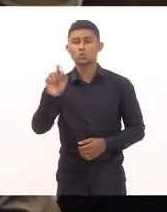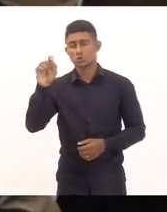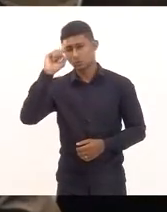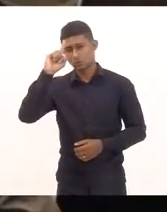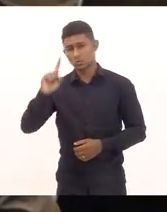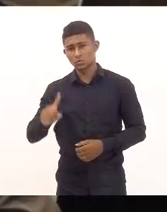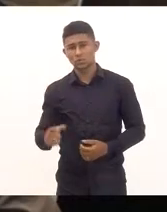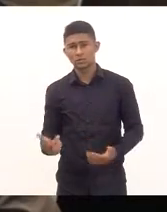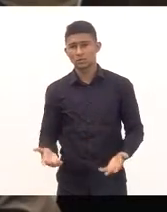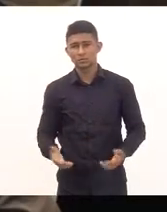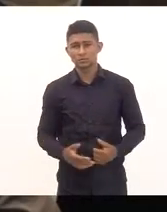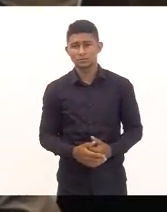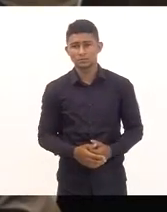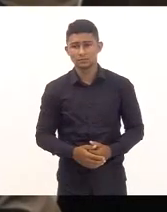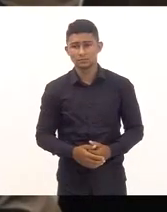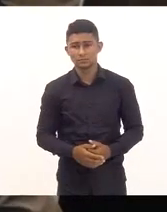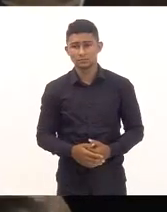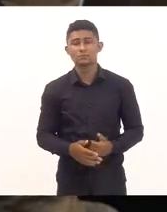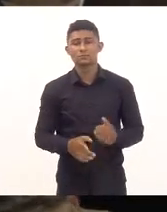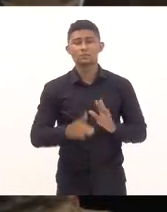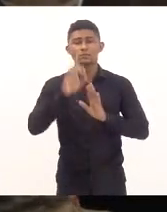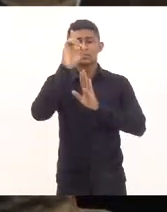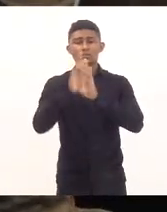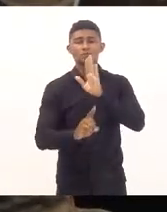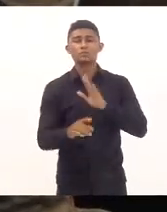vai acontecer lá na frente, não sabe qual o direito que vai ter.